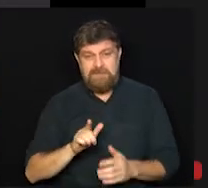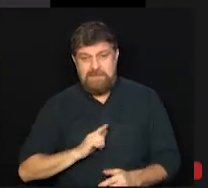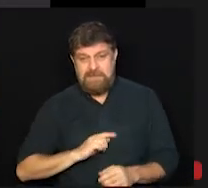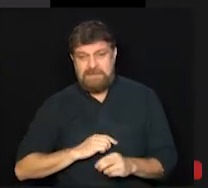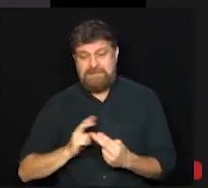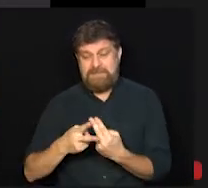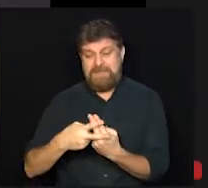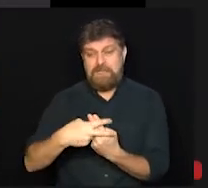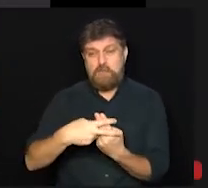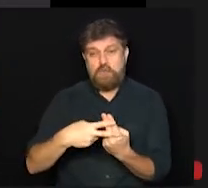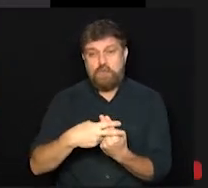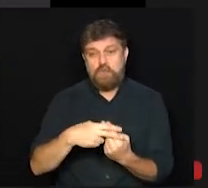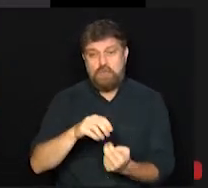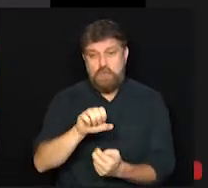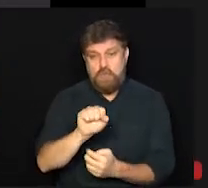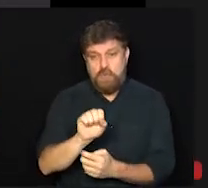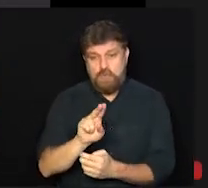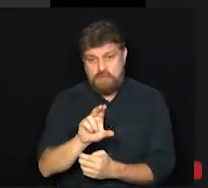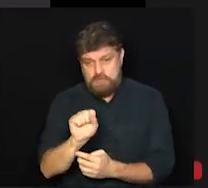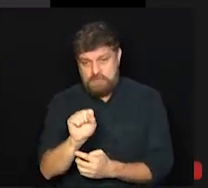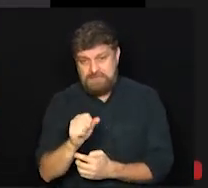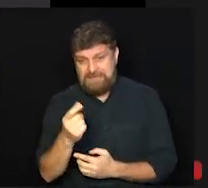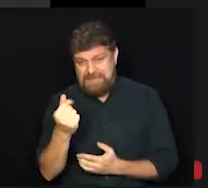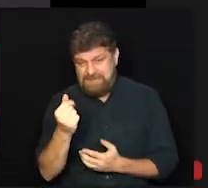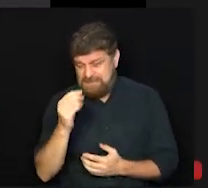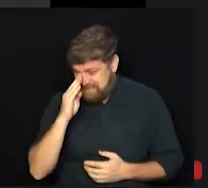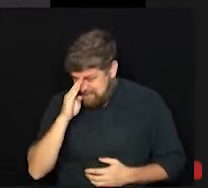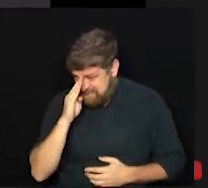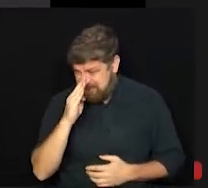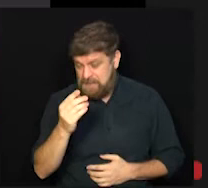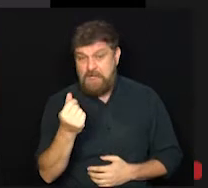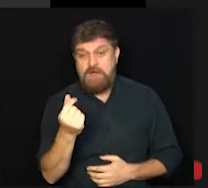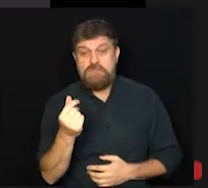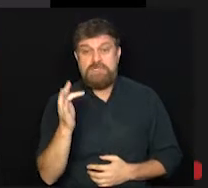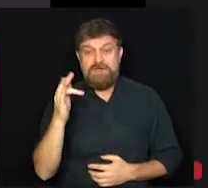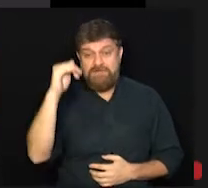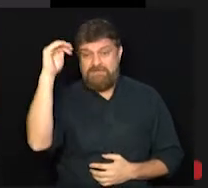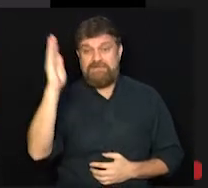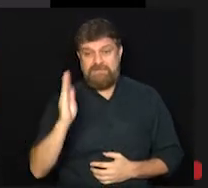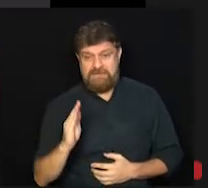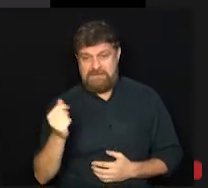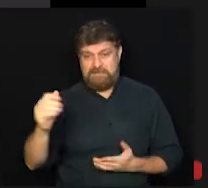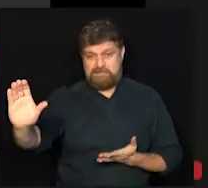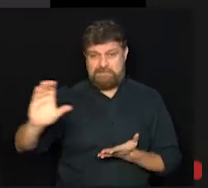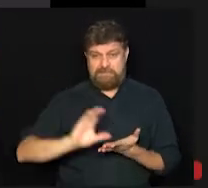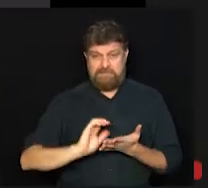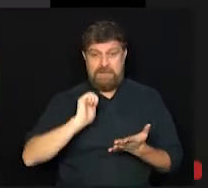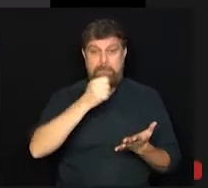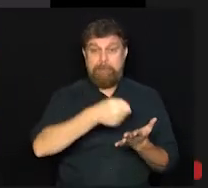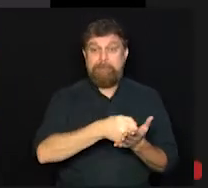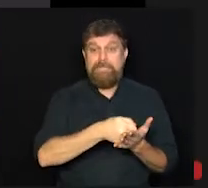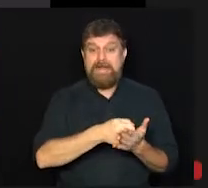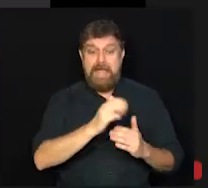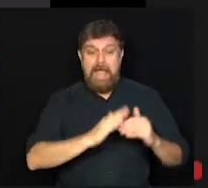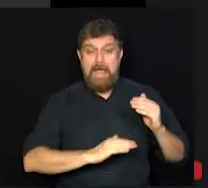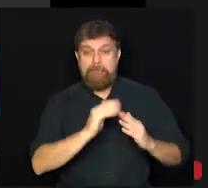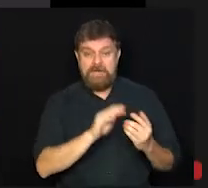de Saúde, isso é, dinheiro direto federal, né, pagamento no SUS.